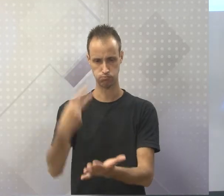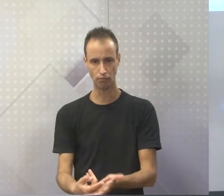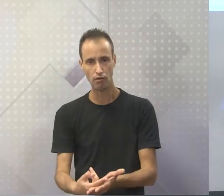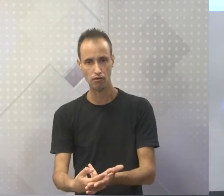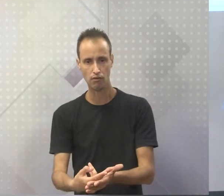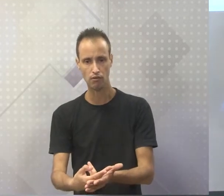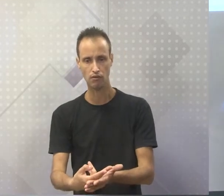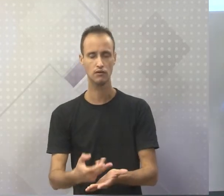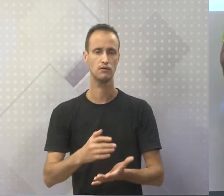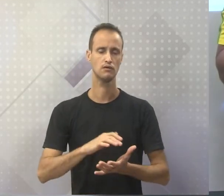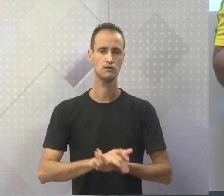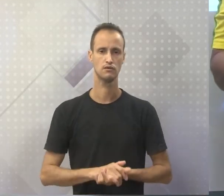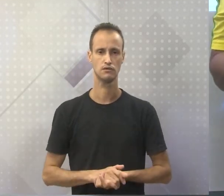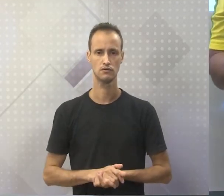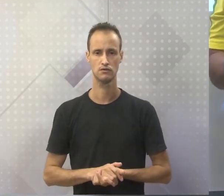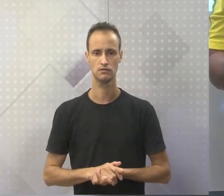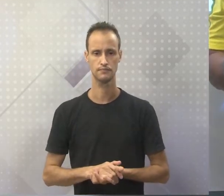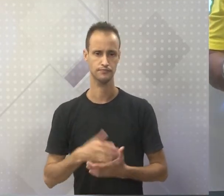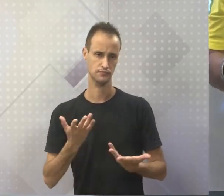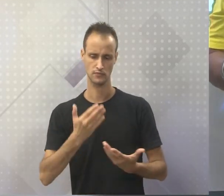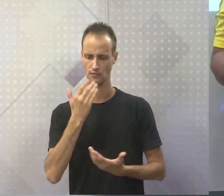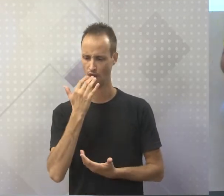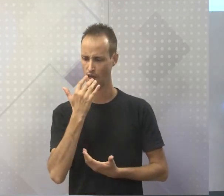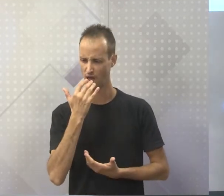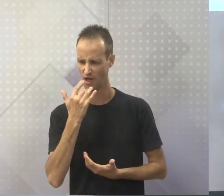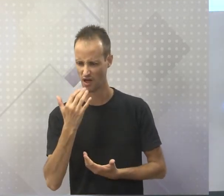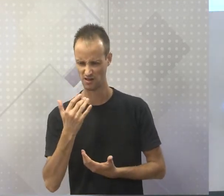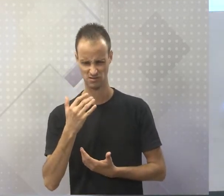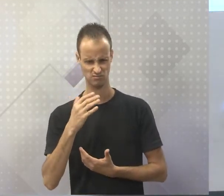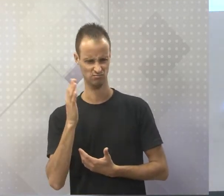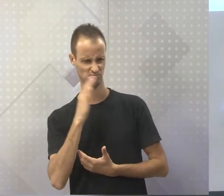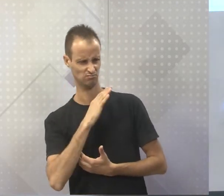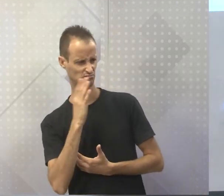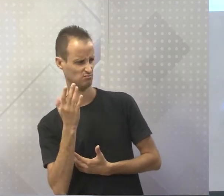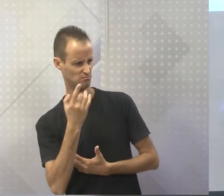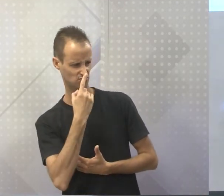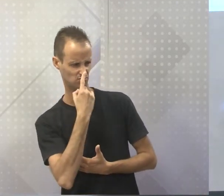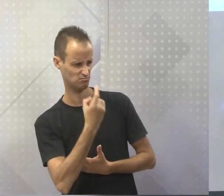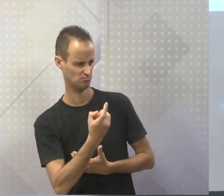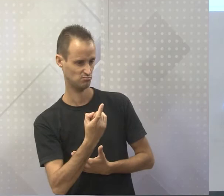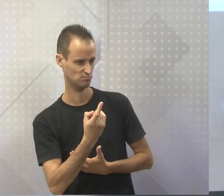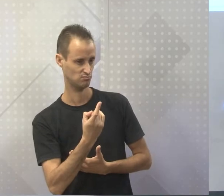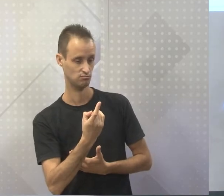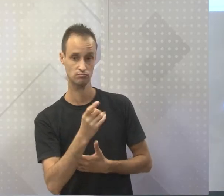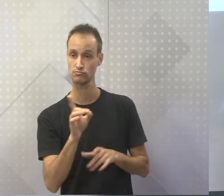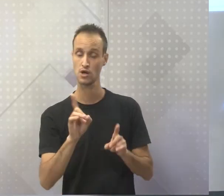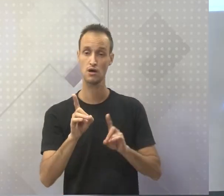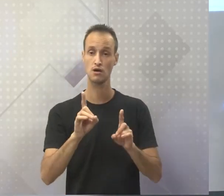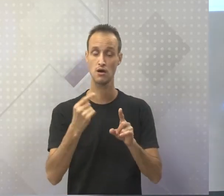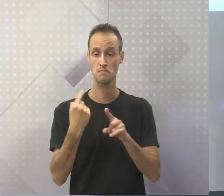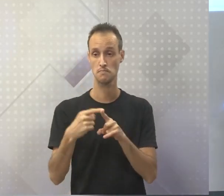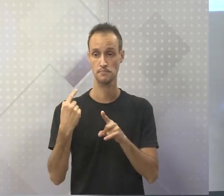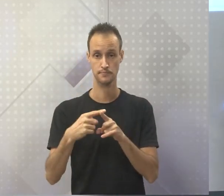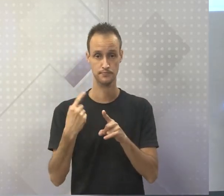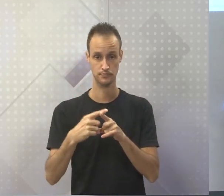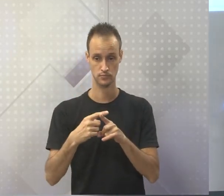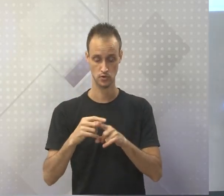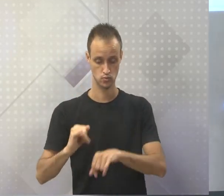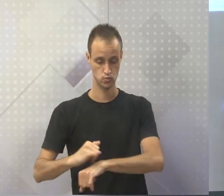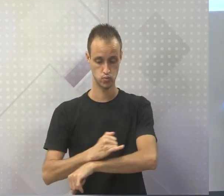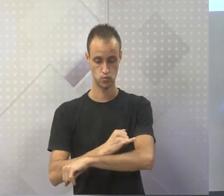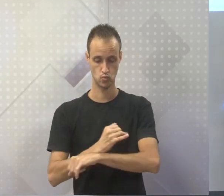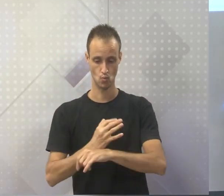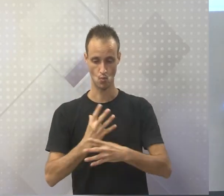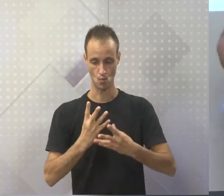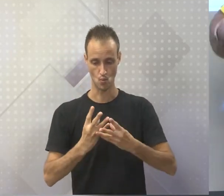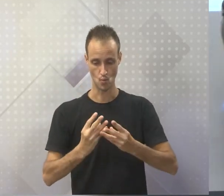De repente tem o hálito muito forte, cara, rapaz, tua boca tá podre, não, nada disso, é porque você está queimando gordura,